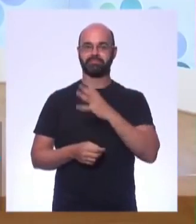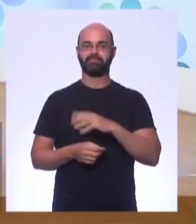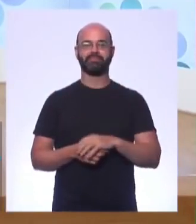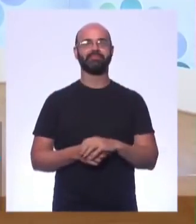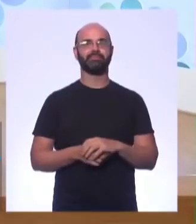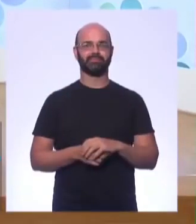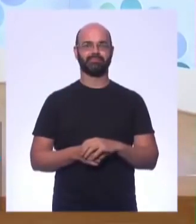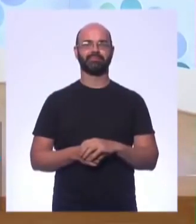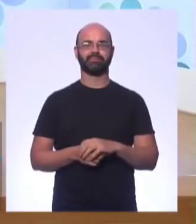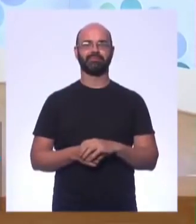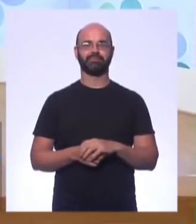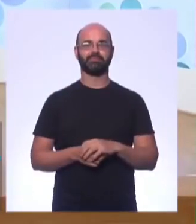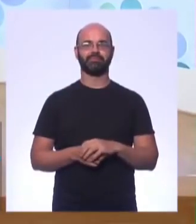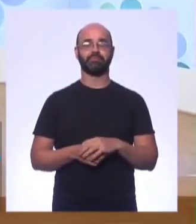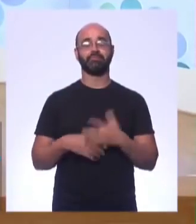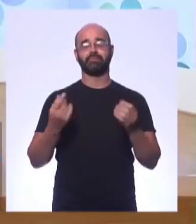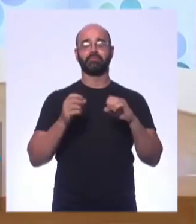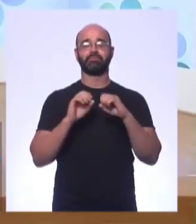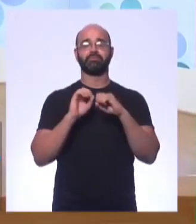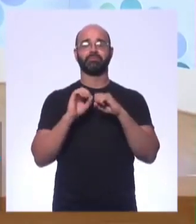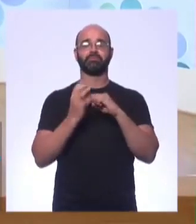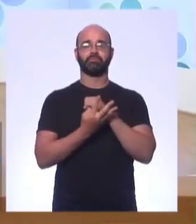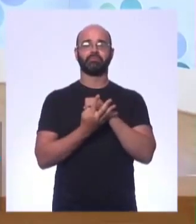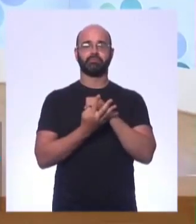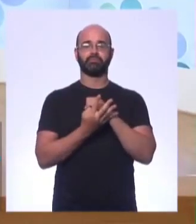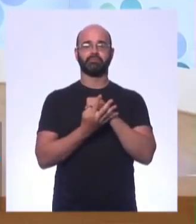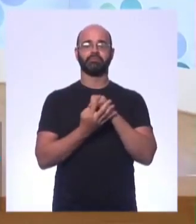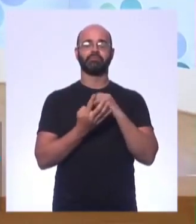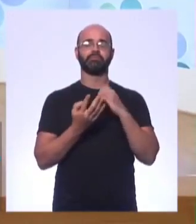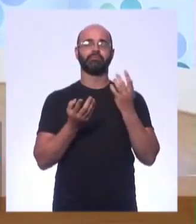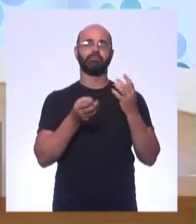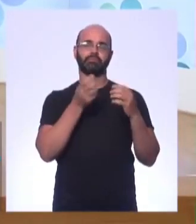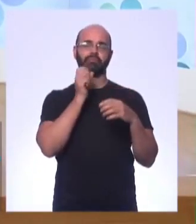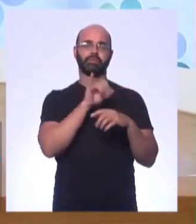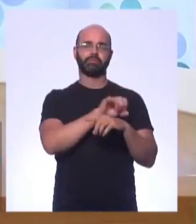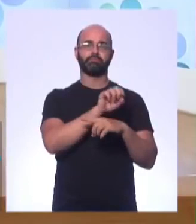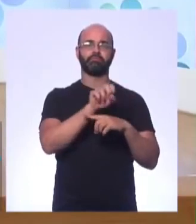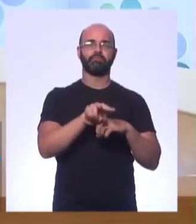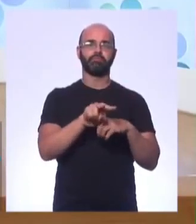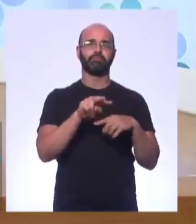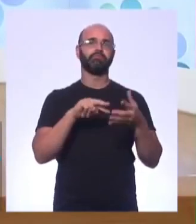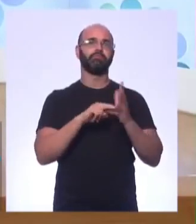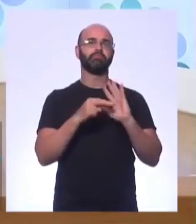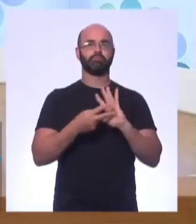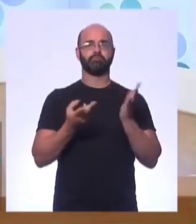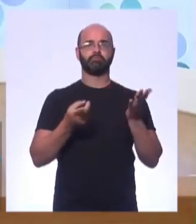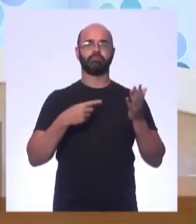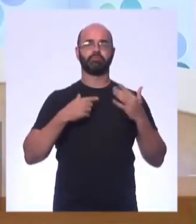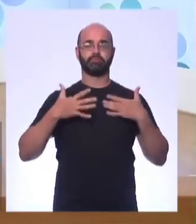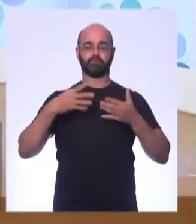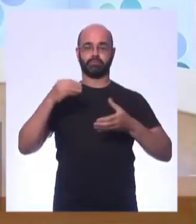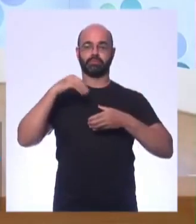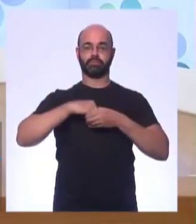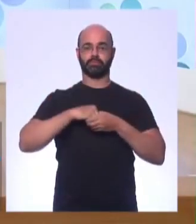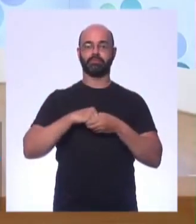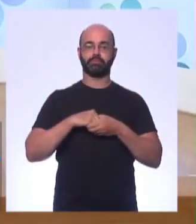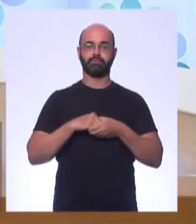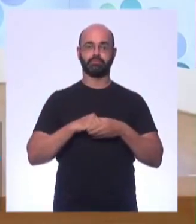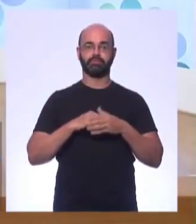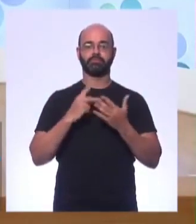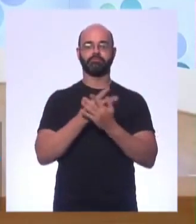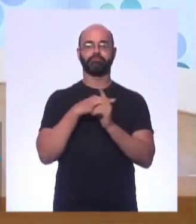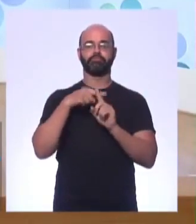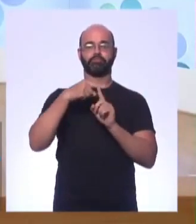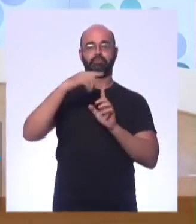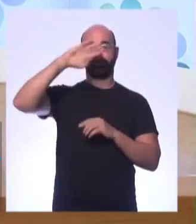Parabéns aí, galera. Com o vírus é a reação, né? Porque você tem, né? Você está infectado aí, tem a questão do aumento da temperatura interna, né? Da temperatura corporal, que é a questão da